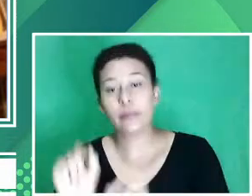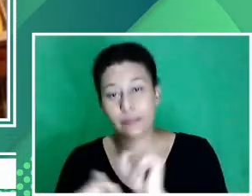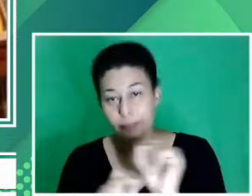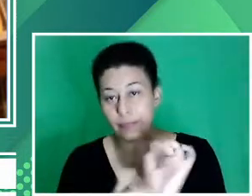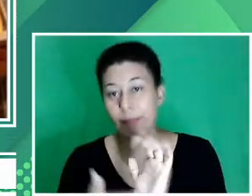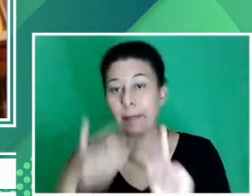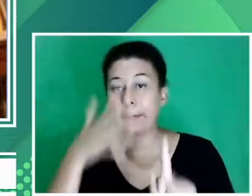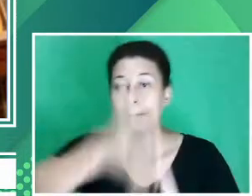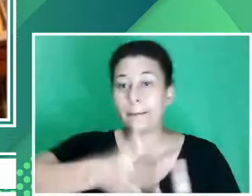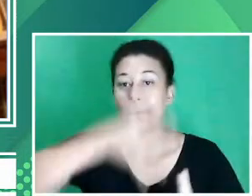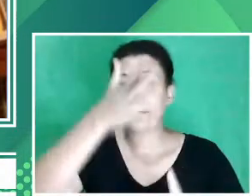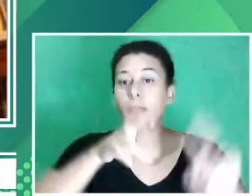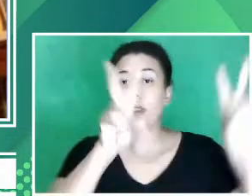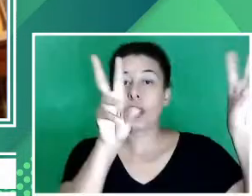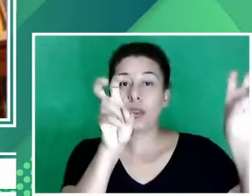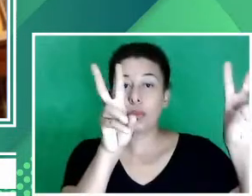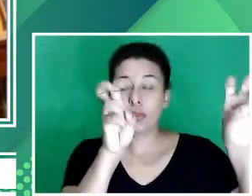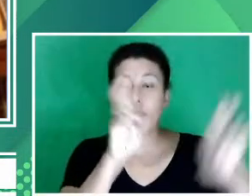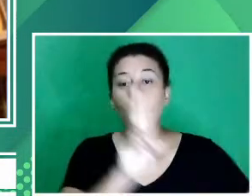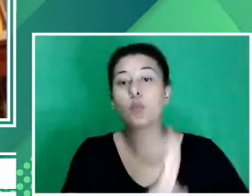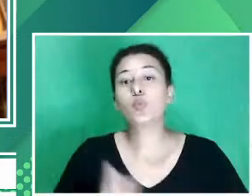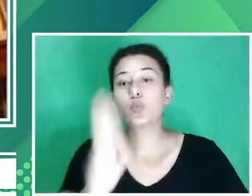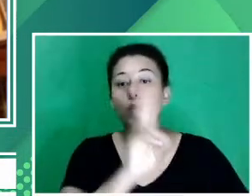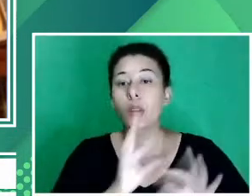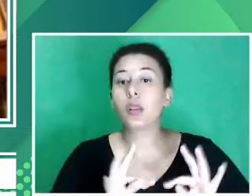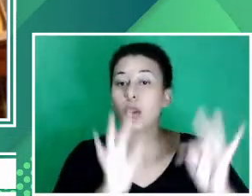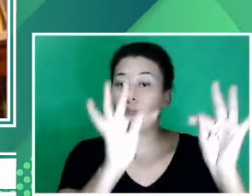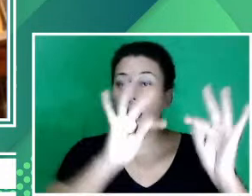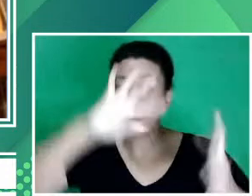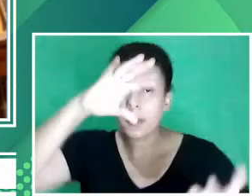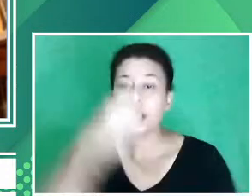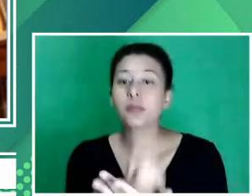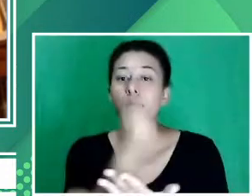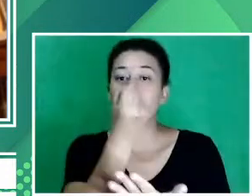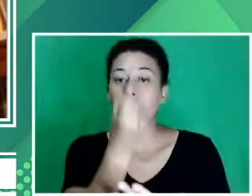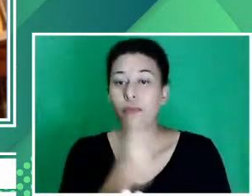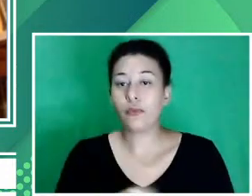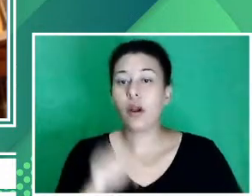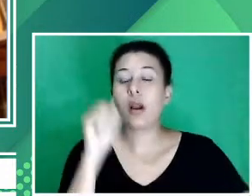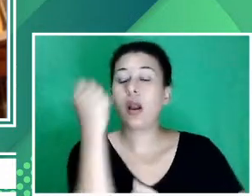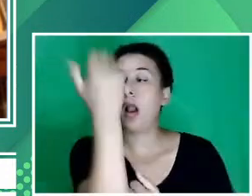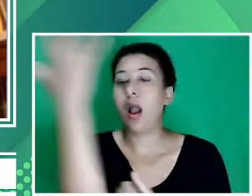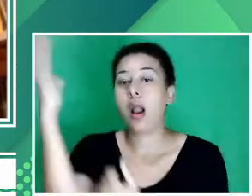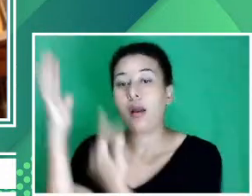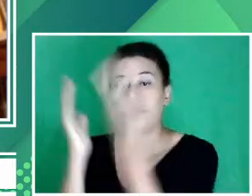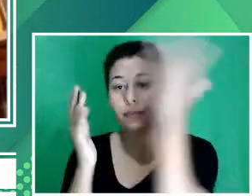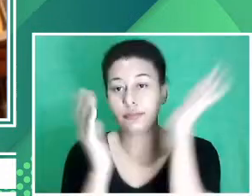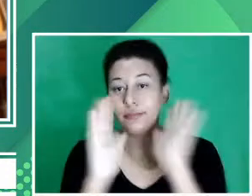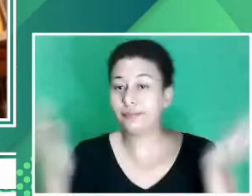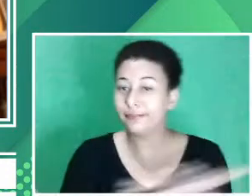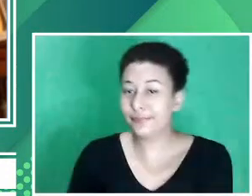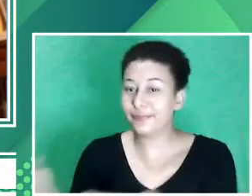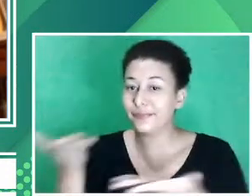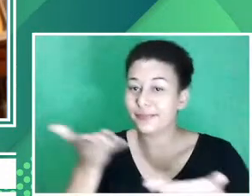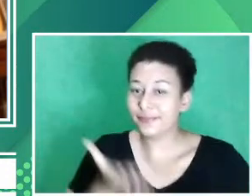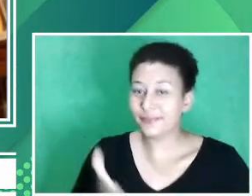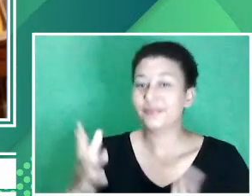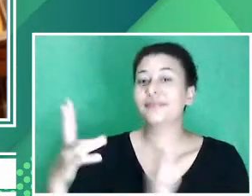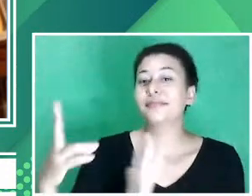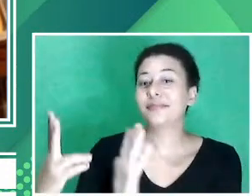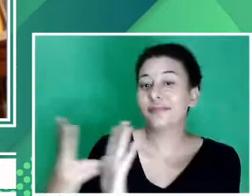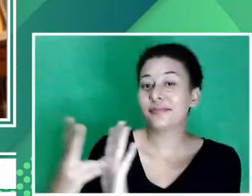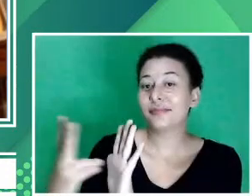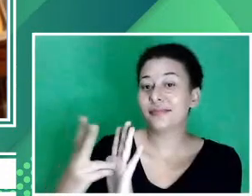Tecnologia para Salvar a Floresta. Então, com vocês, Almir Suruí.